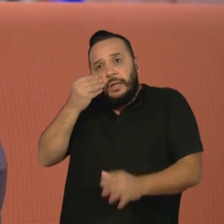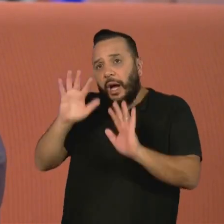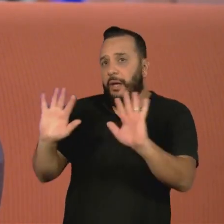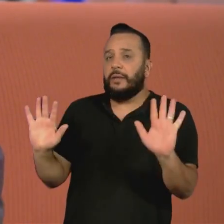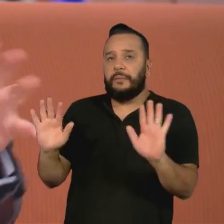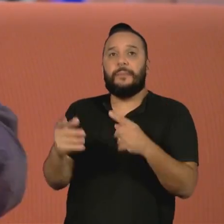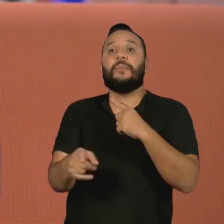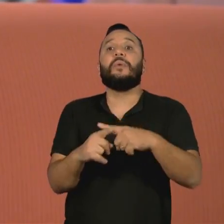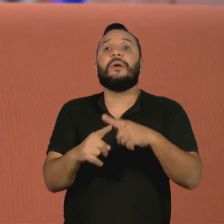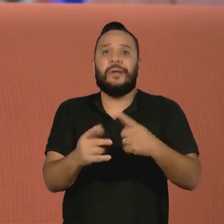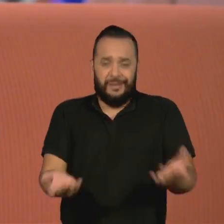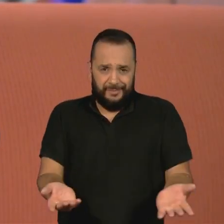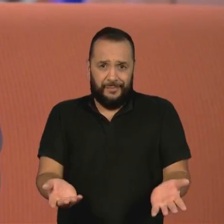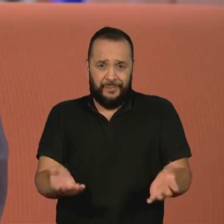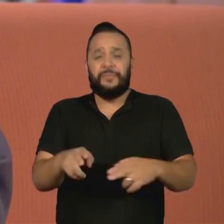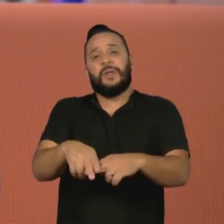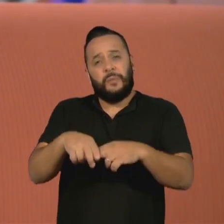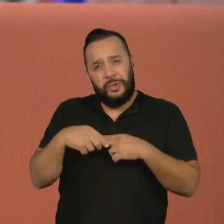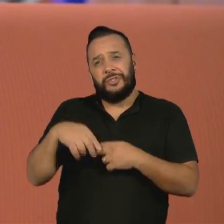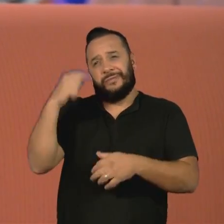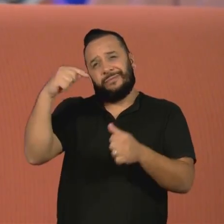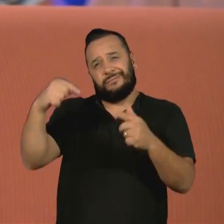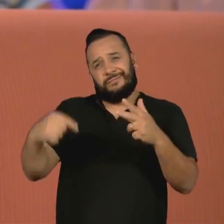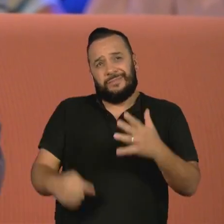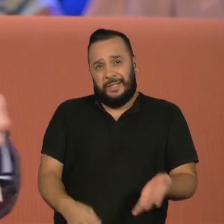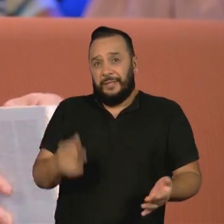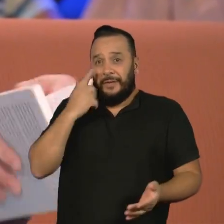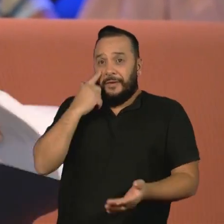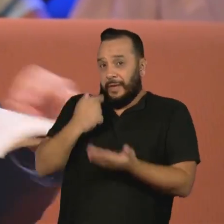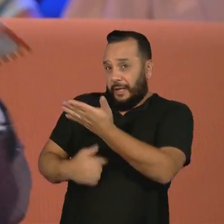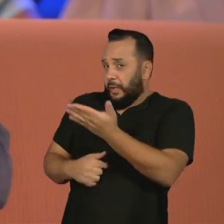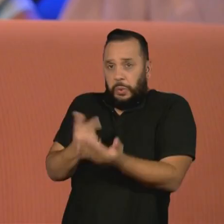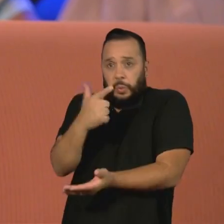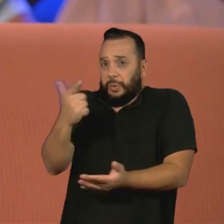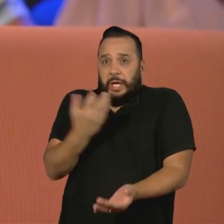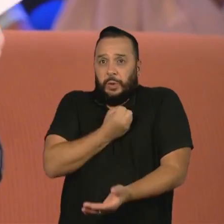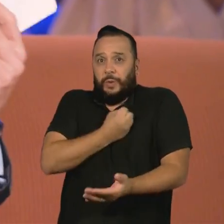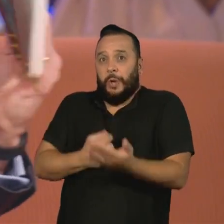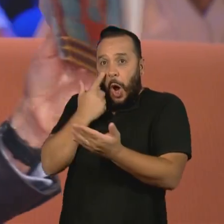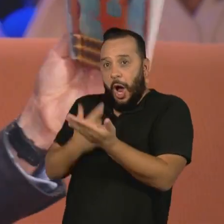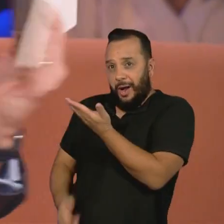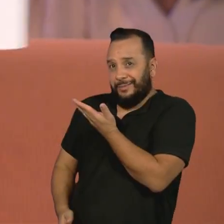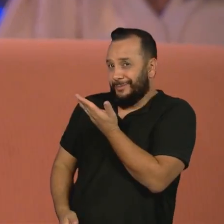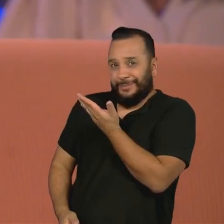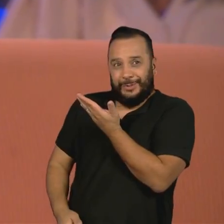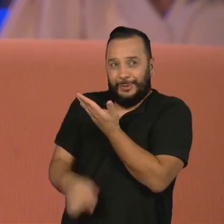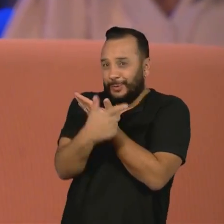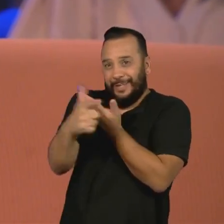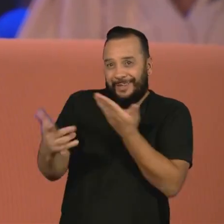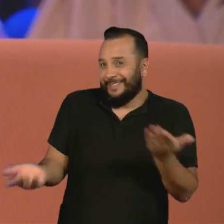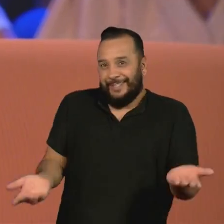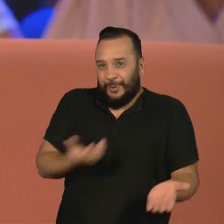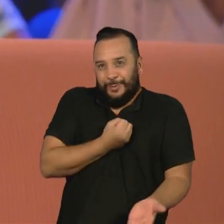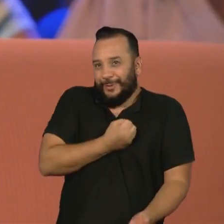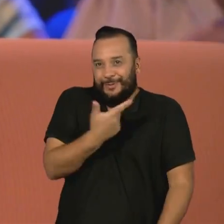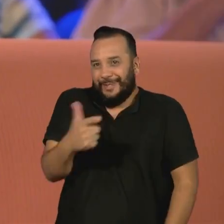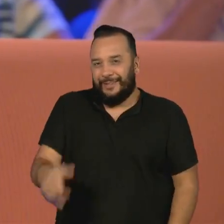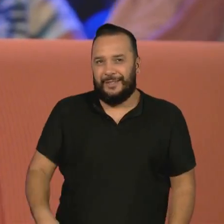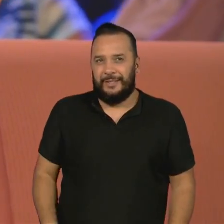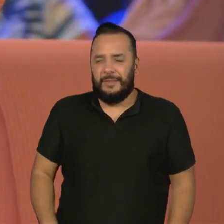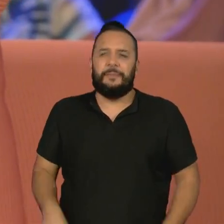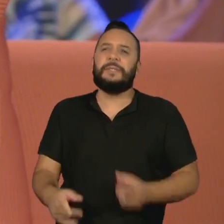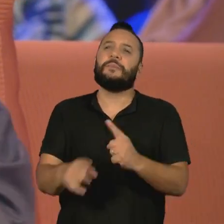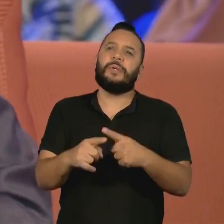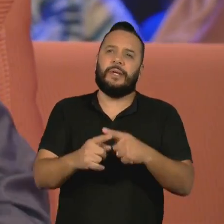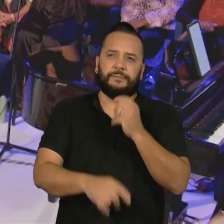por quê? E tem várias razões. Então, tem um livro, você vai ler, você não vai encontrar a página, sabe aquela coisa, você vai se perder um pouco, né? Assim, mas por